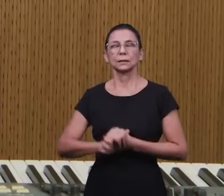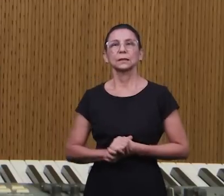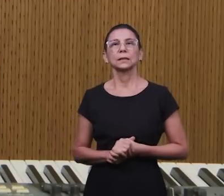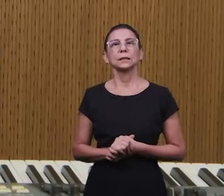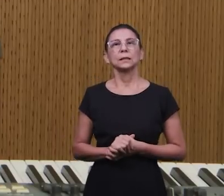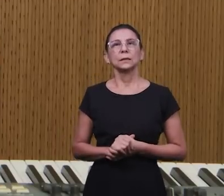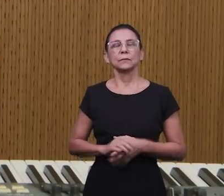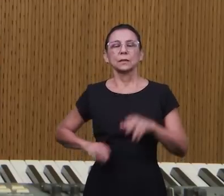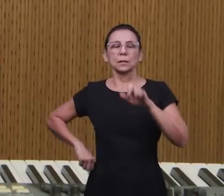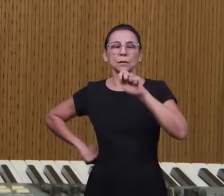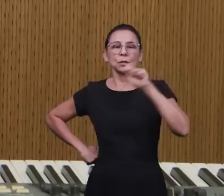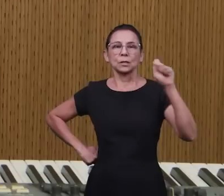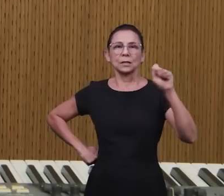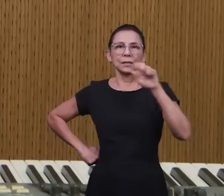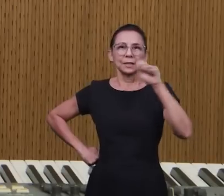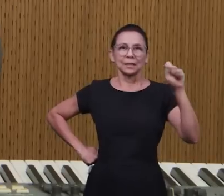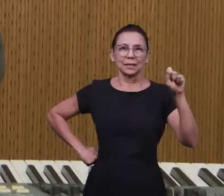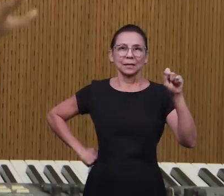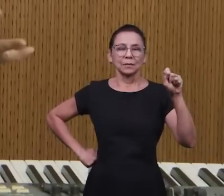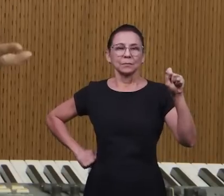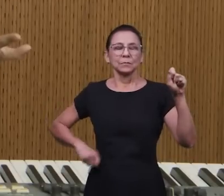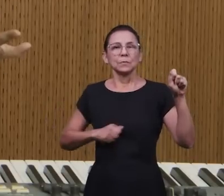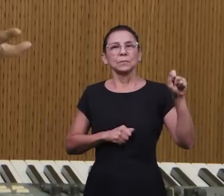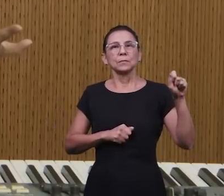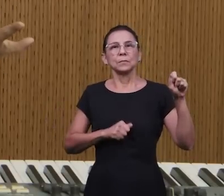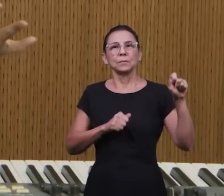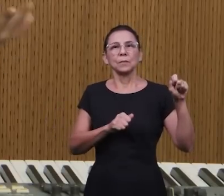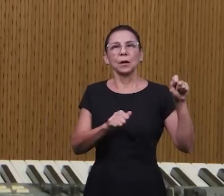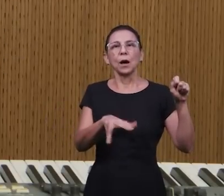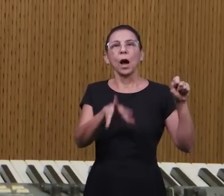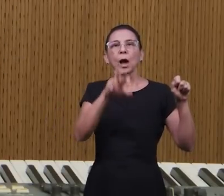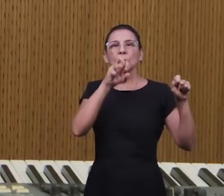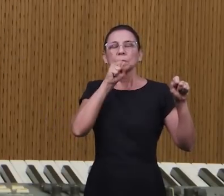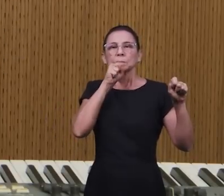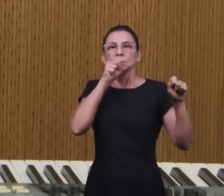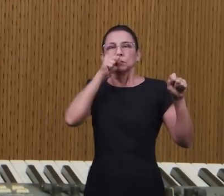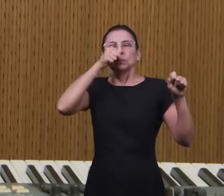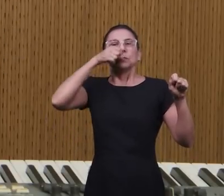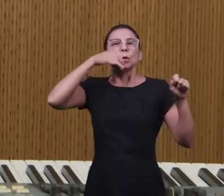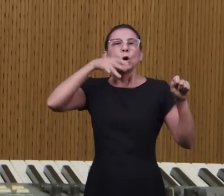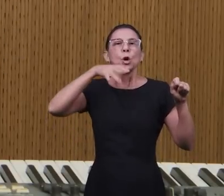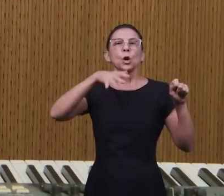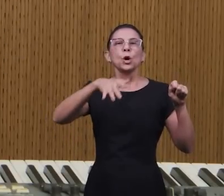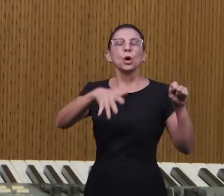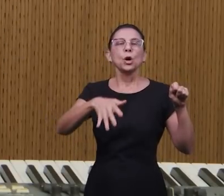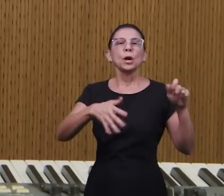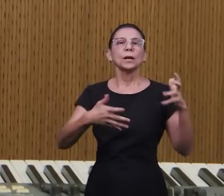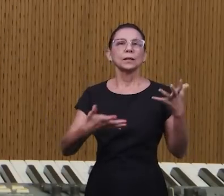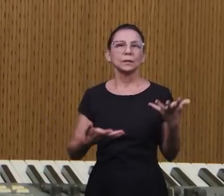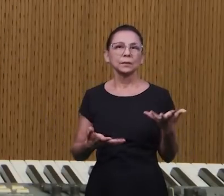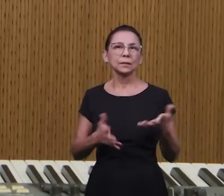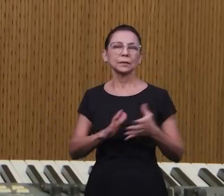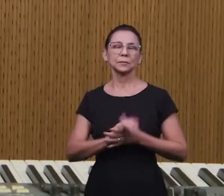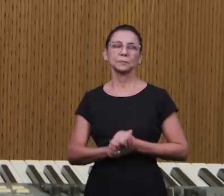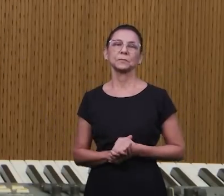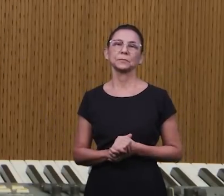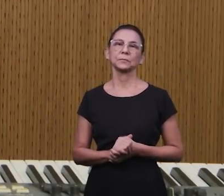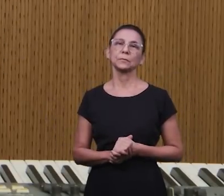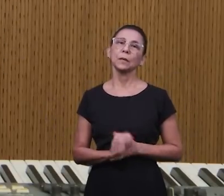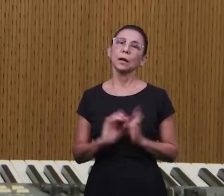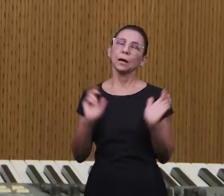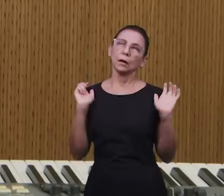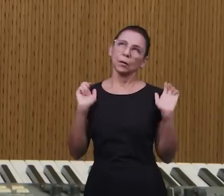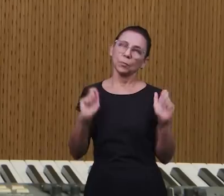respirei novamente, soltei o ar e puxei pelo nariz novamente. Essa é uma possibilidade de